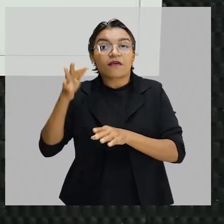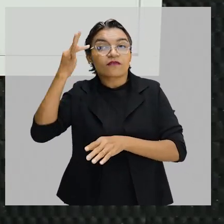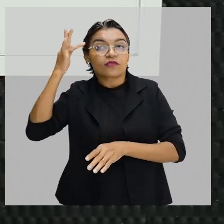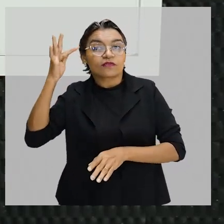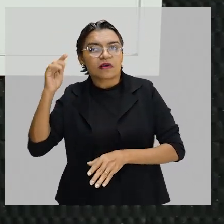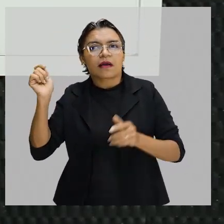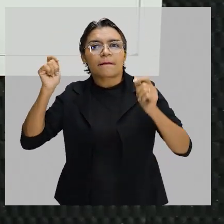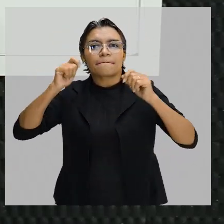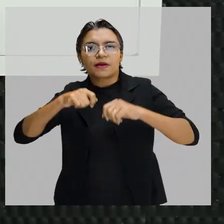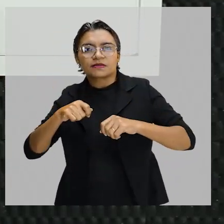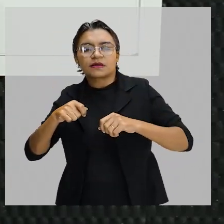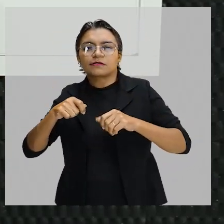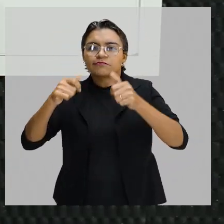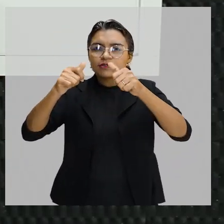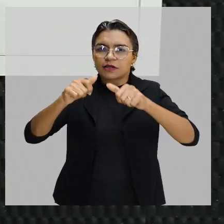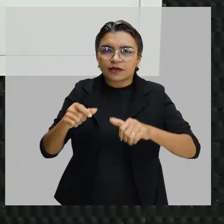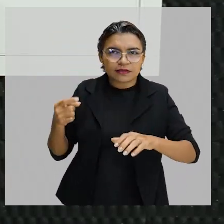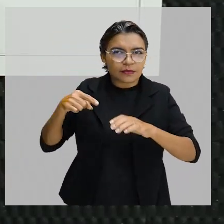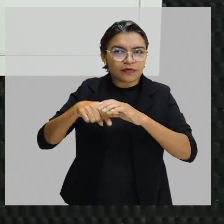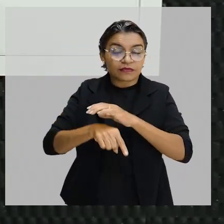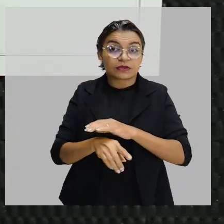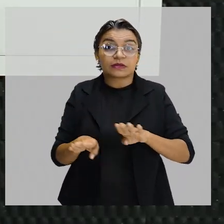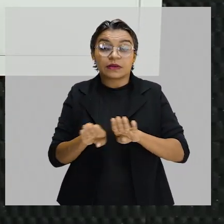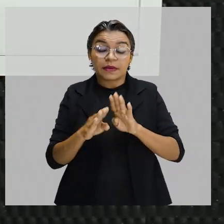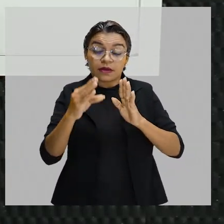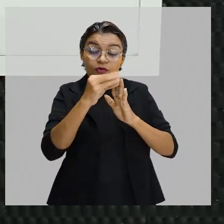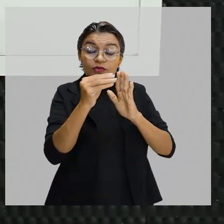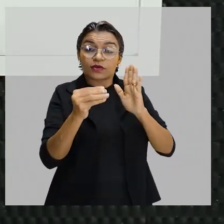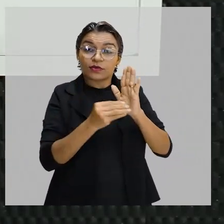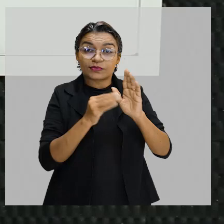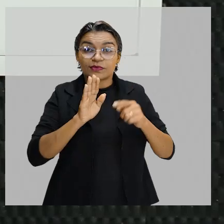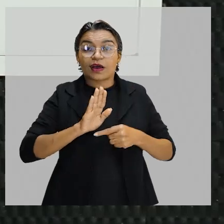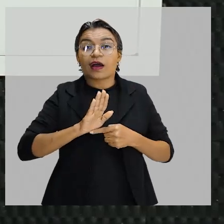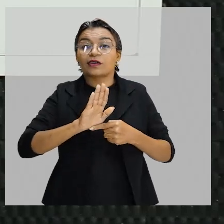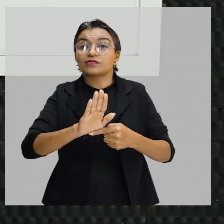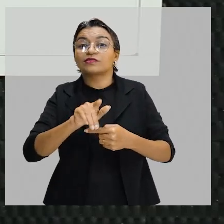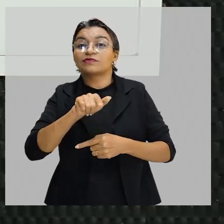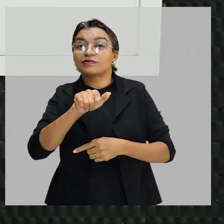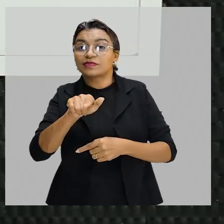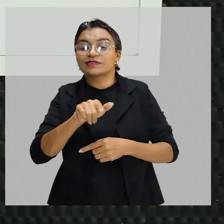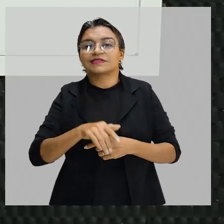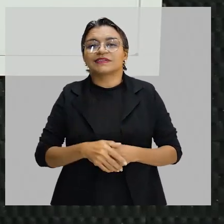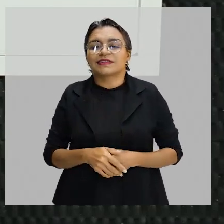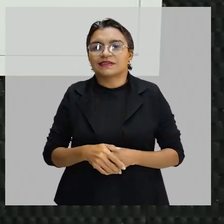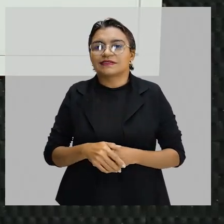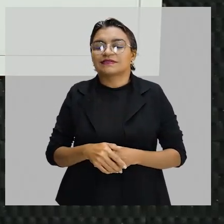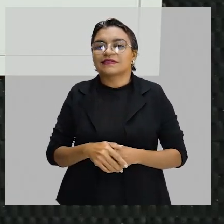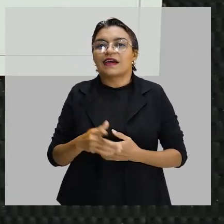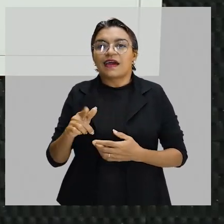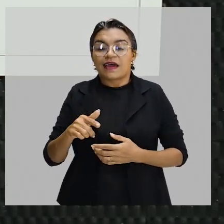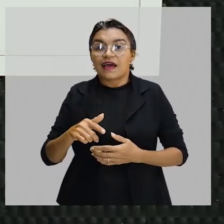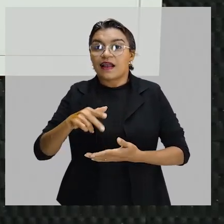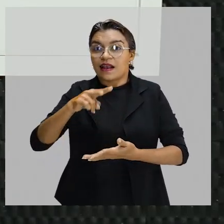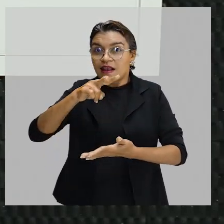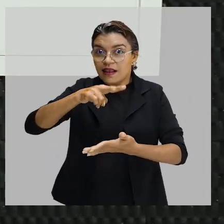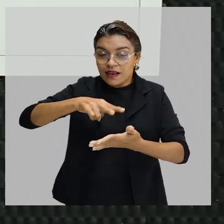conceitos e conteúdos, e estes conteúdos também ajudando vocês, claro, naquilo que vocês vão fazer, que é a leitura